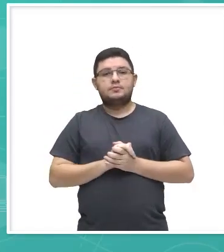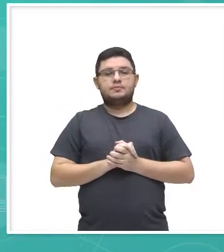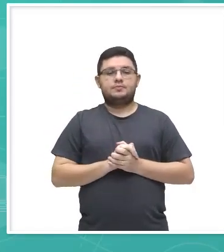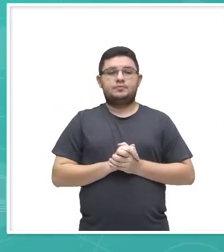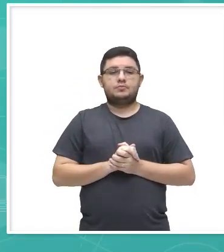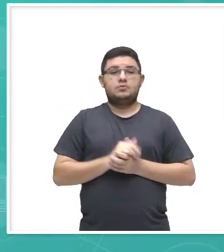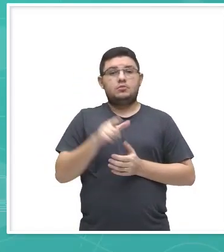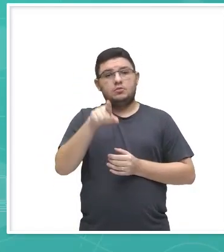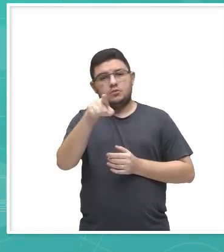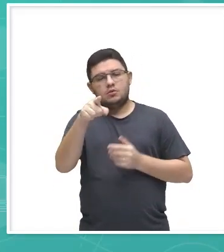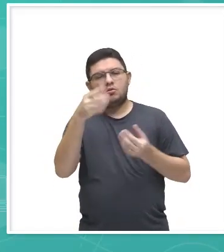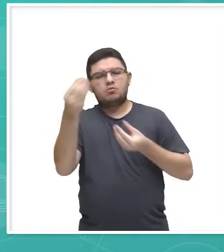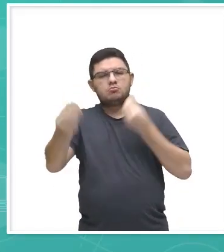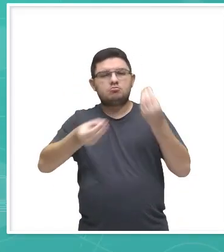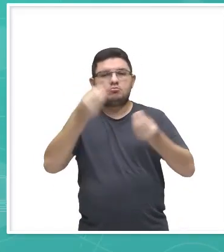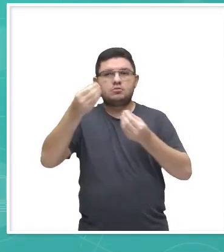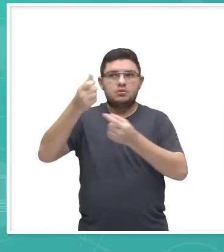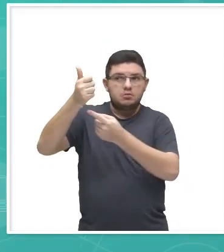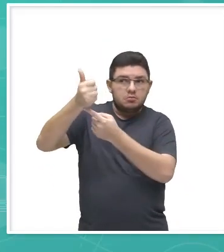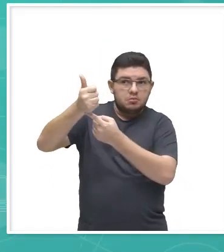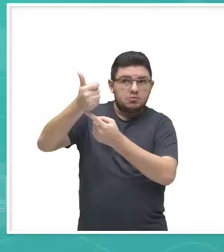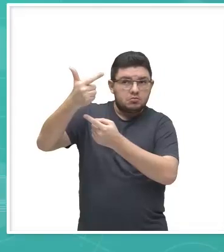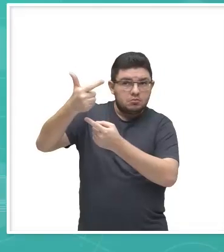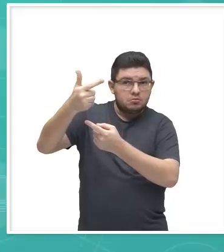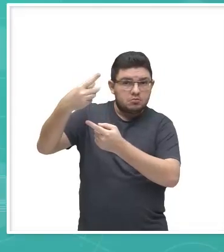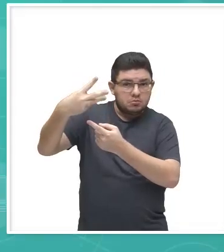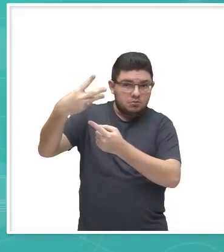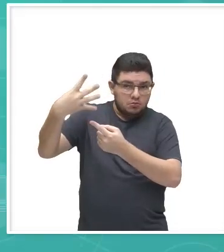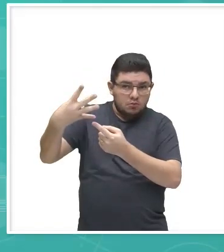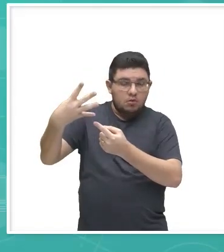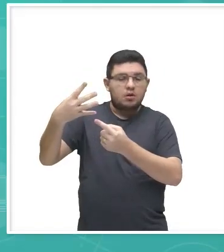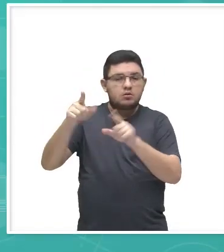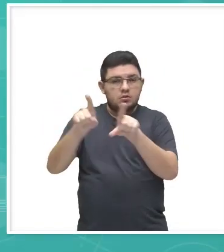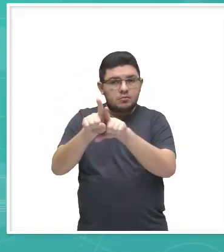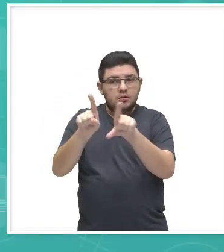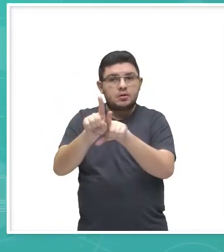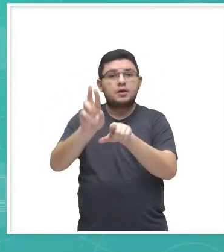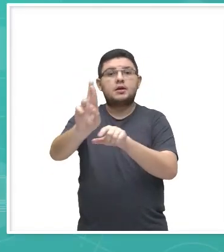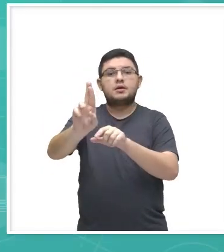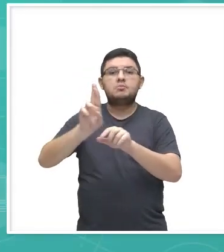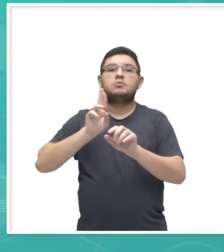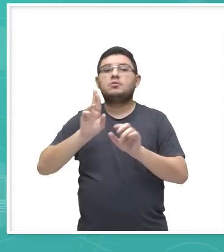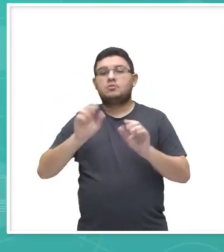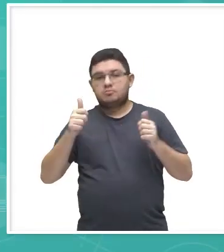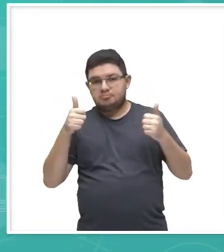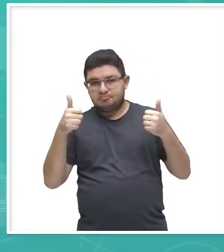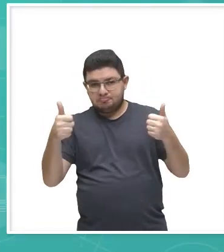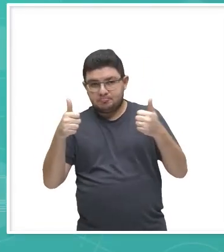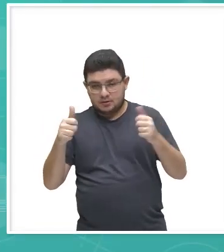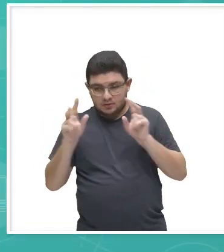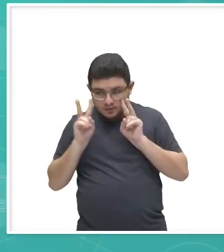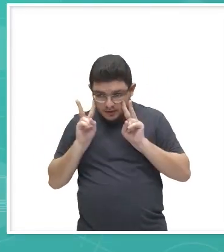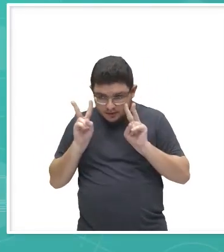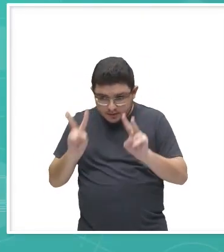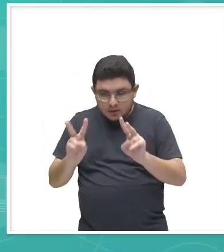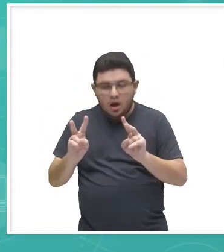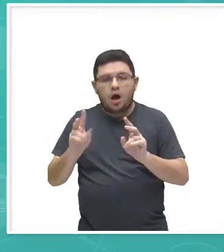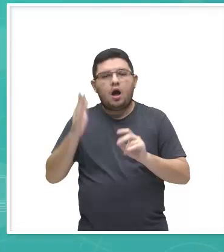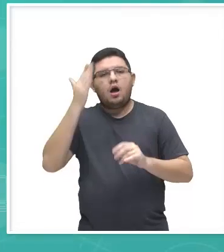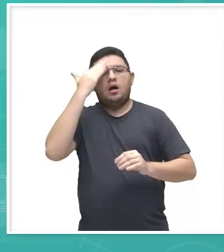coloca apenas o número da questão que você vai responder e a respostinha aí ao lado, que fica mais fácil para eu ficar visualizando aqui a resposta